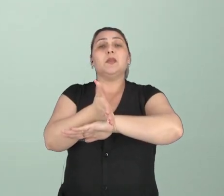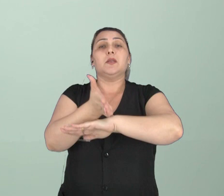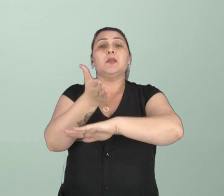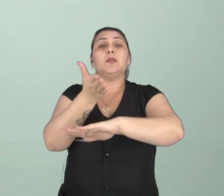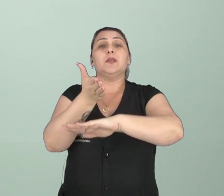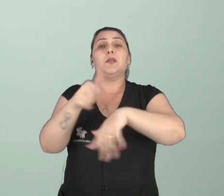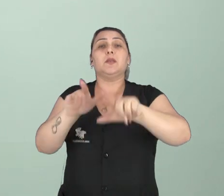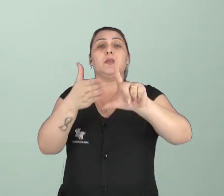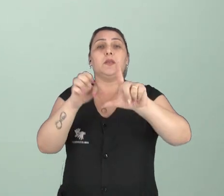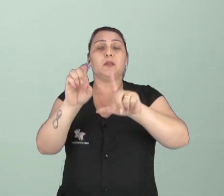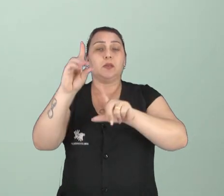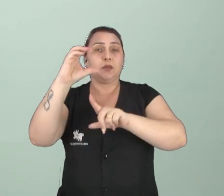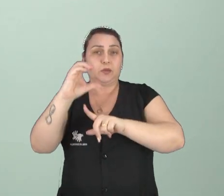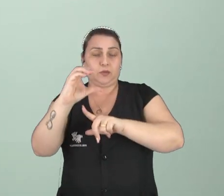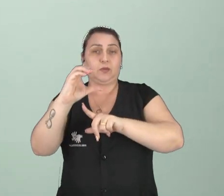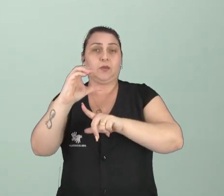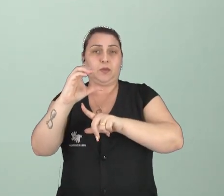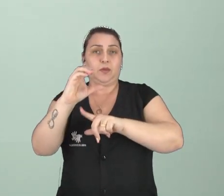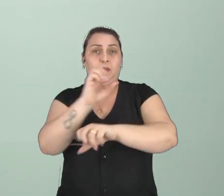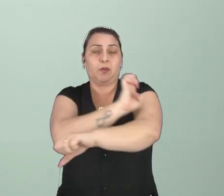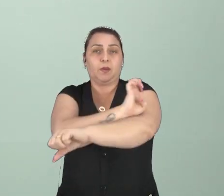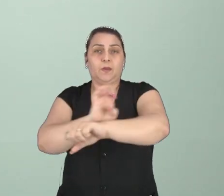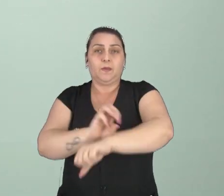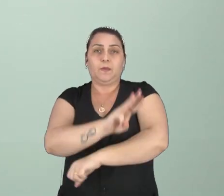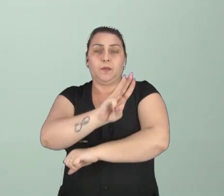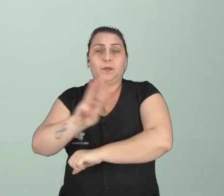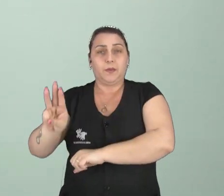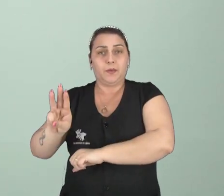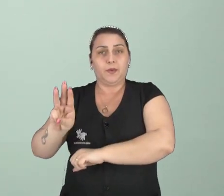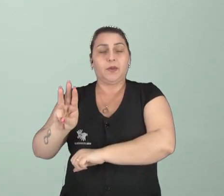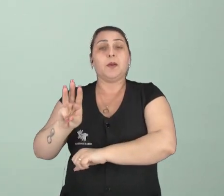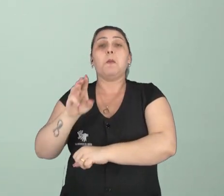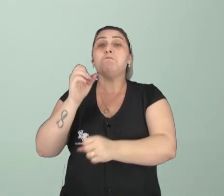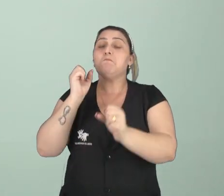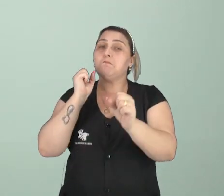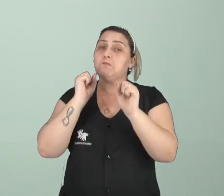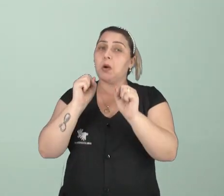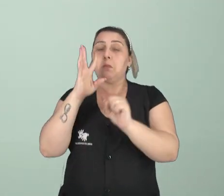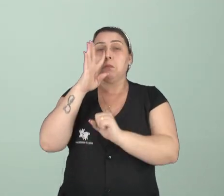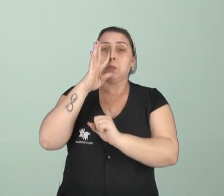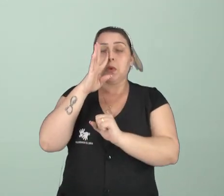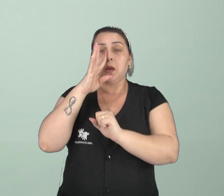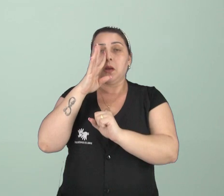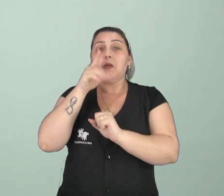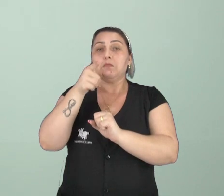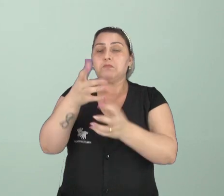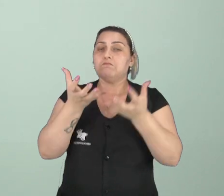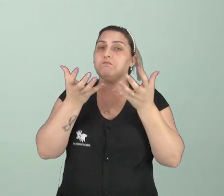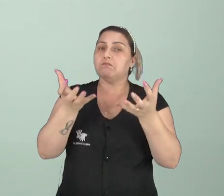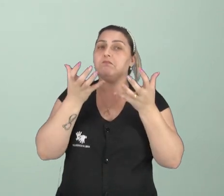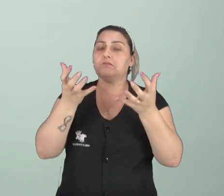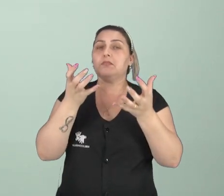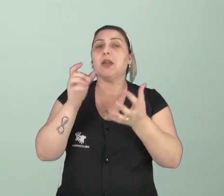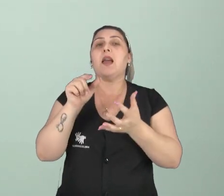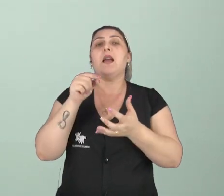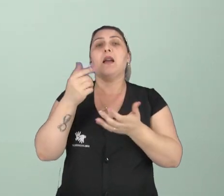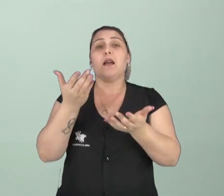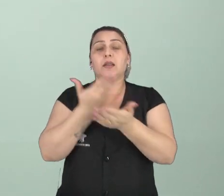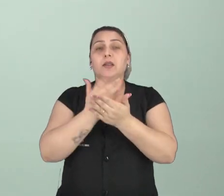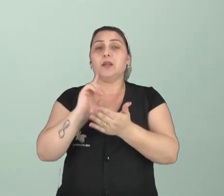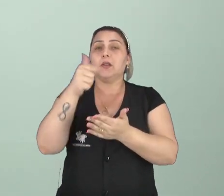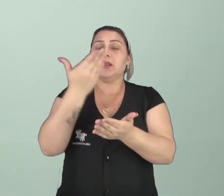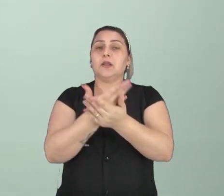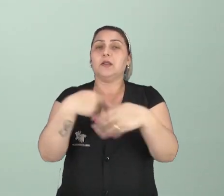íntegra, acessem a plataforma do Educ no site da Secretaria de Educação, que lá vocês podem assistir quantas vezes vocês quiserem, essa e todas